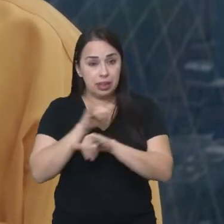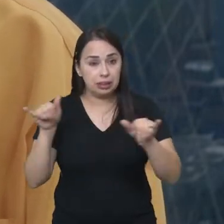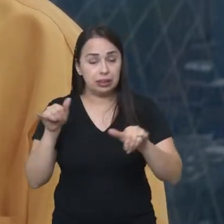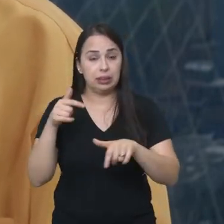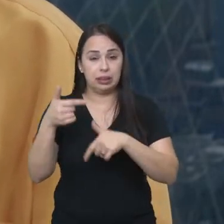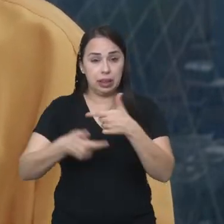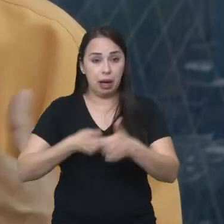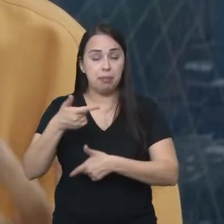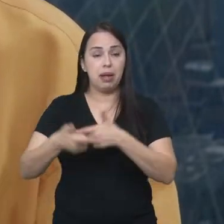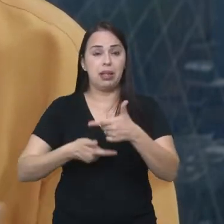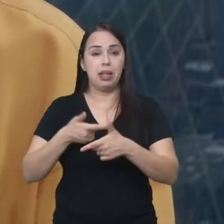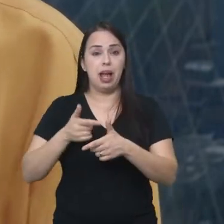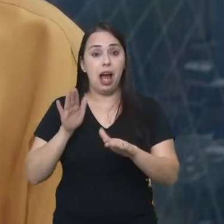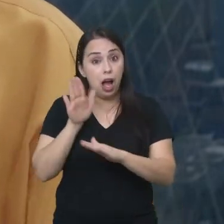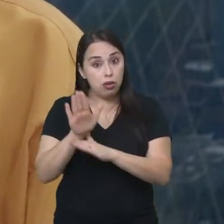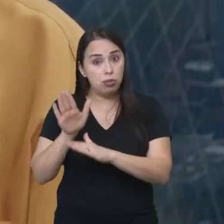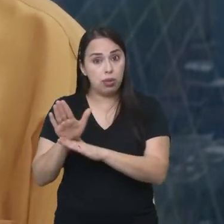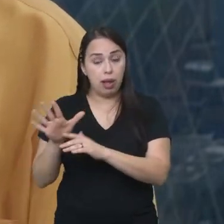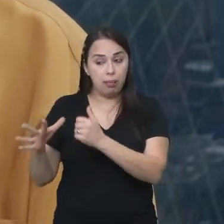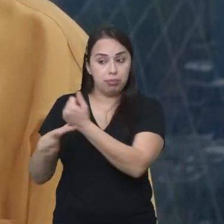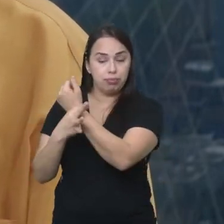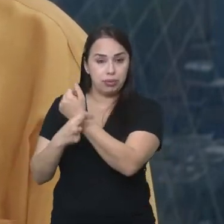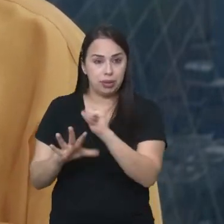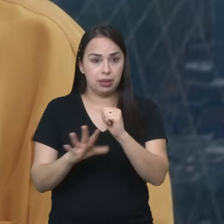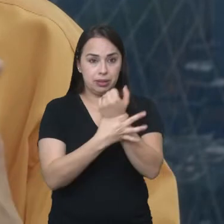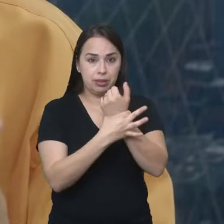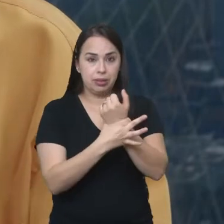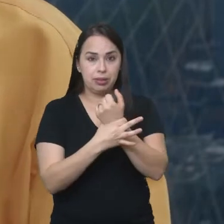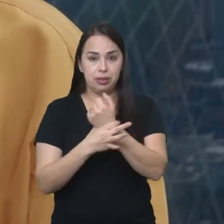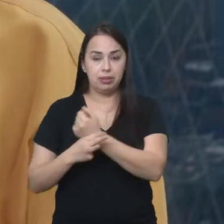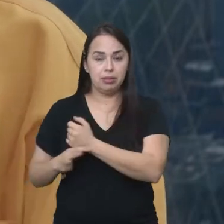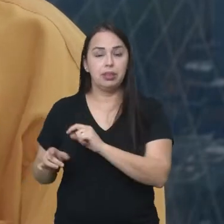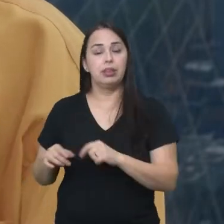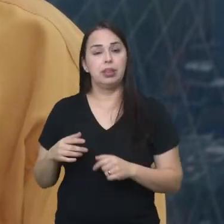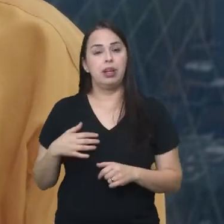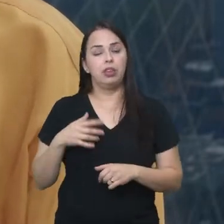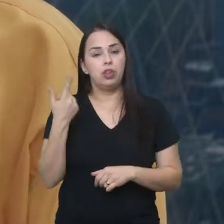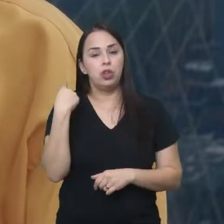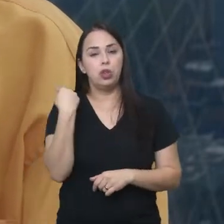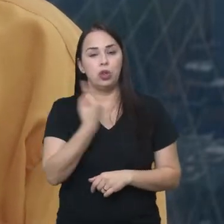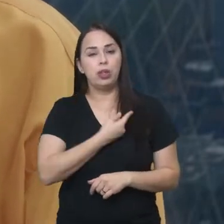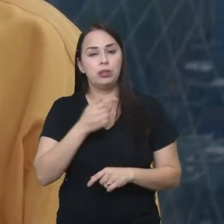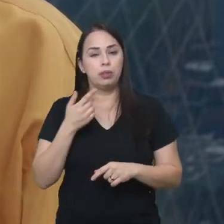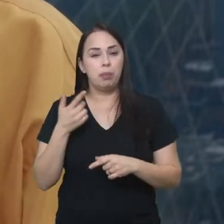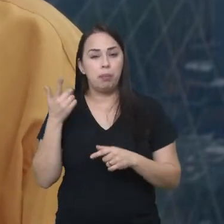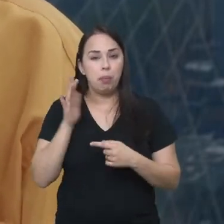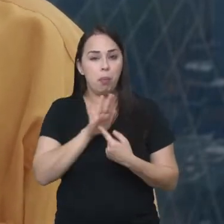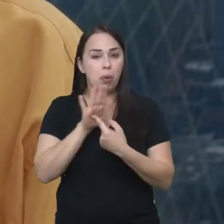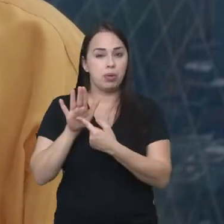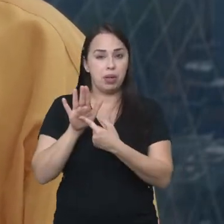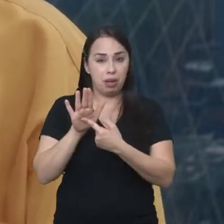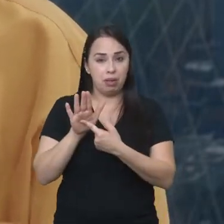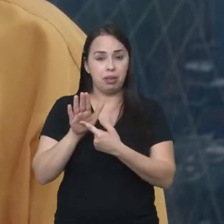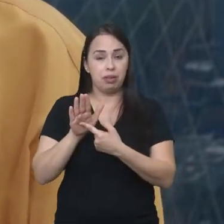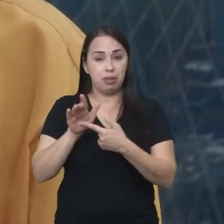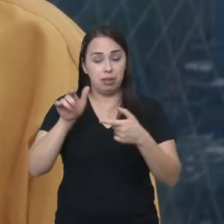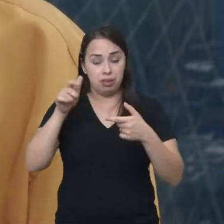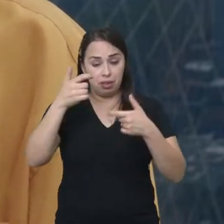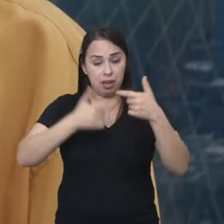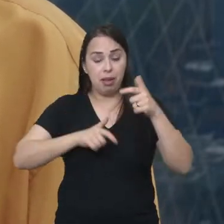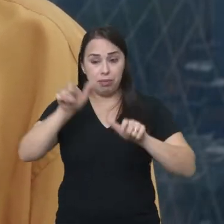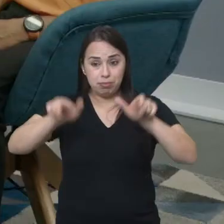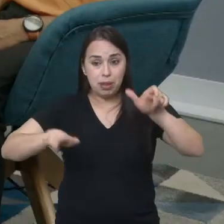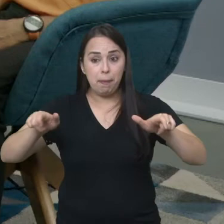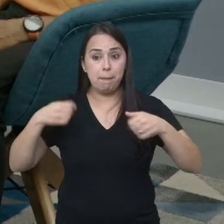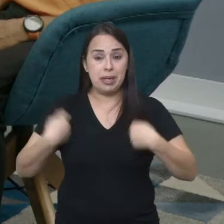proteger, né? E quem sabe a gente consegue mostrar para a sociedade, né, que somos pessoas e devemos importar com as pessoas que estão ao nosso